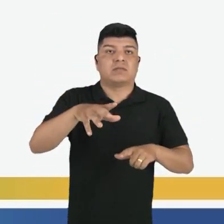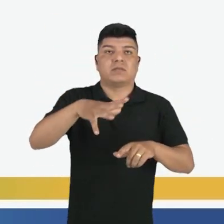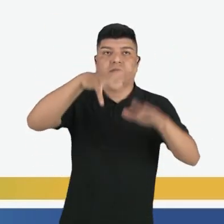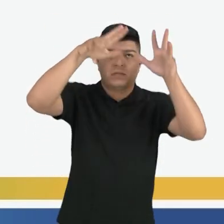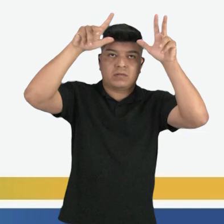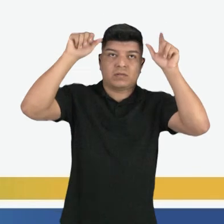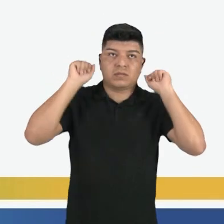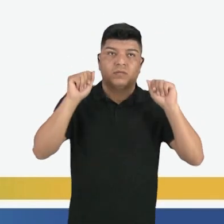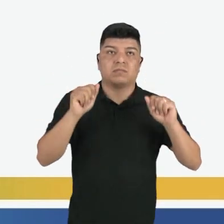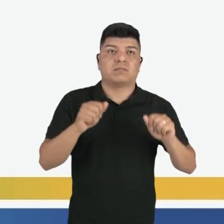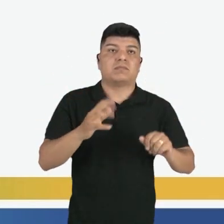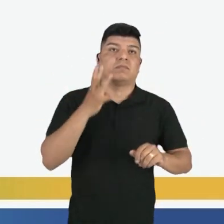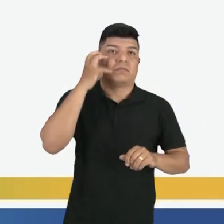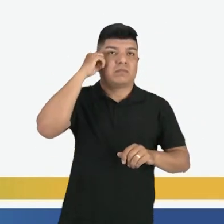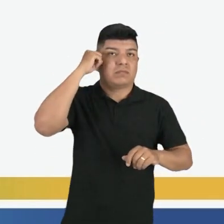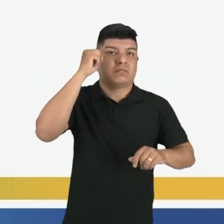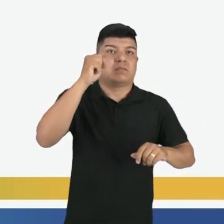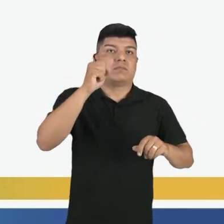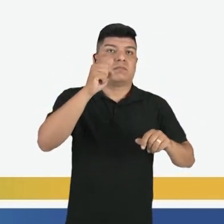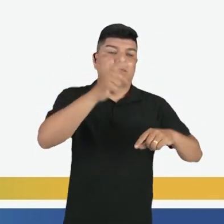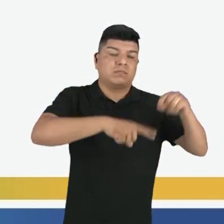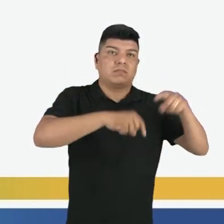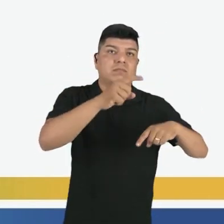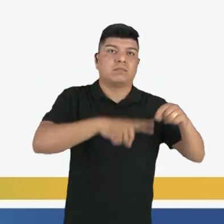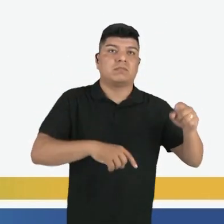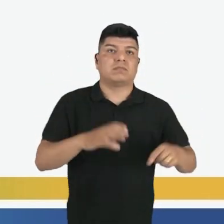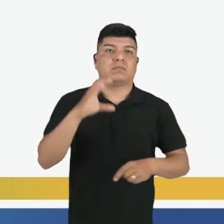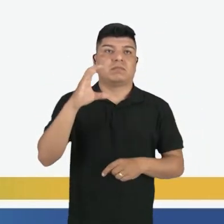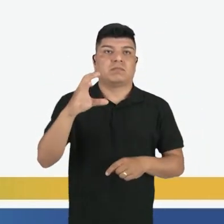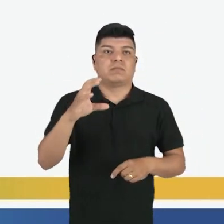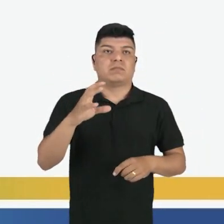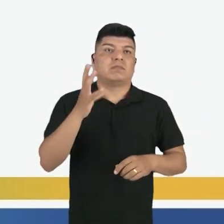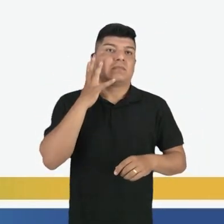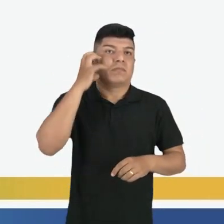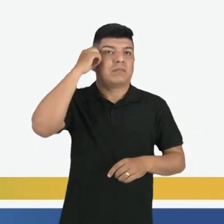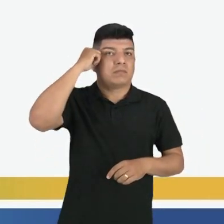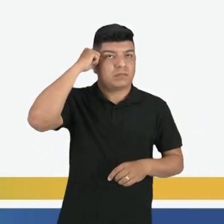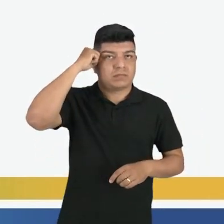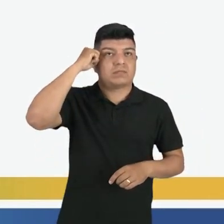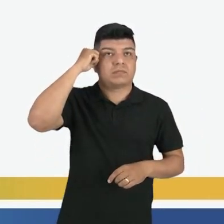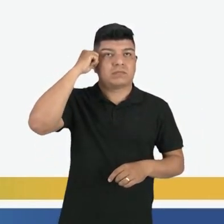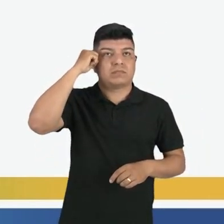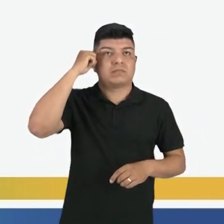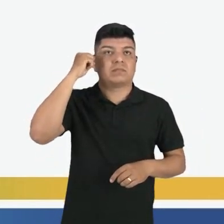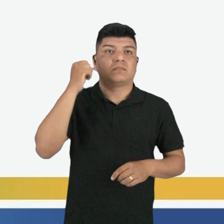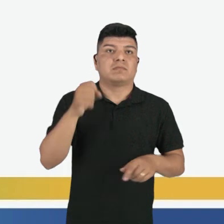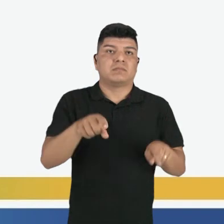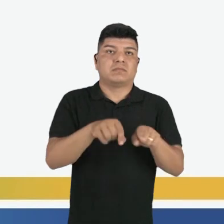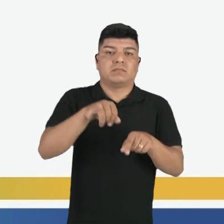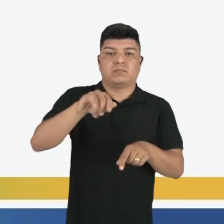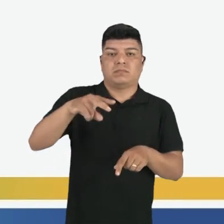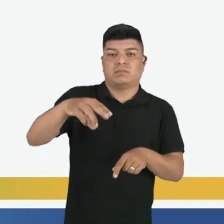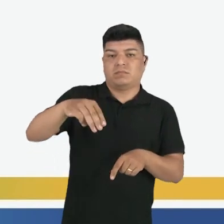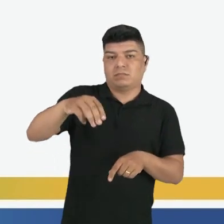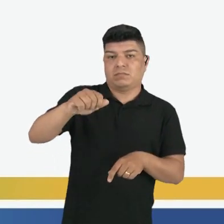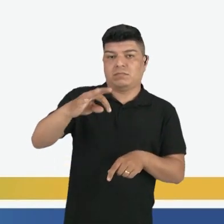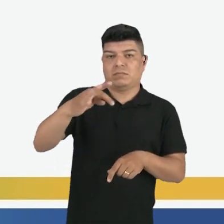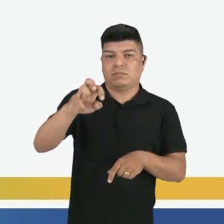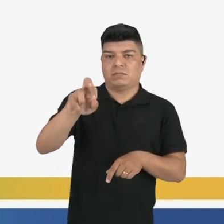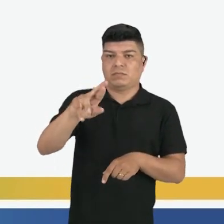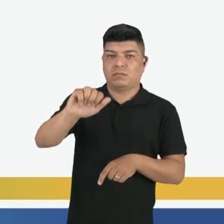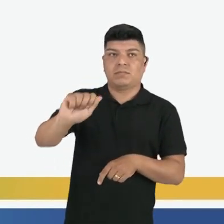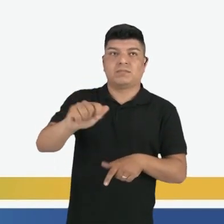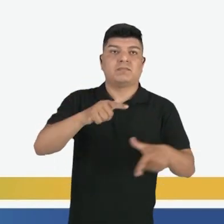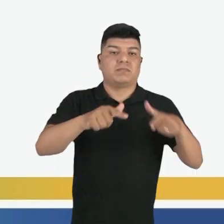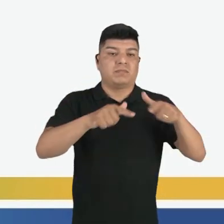Acre; letra B, patrimônio material; letra C, patrimônio imaterial; e letra D,